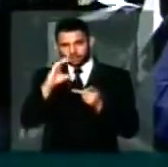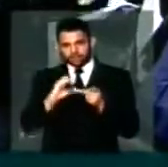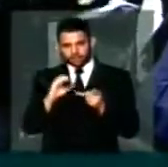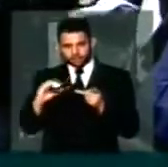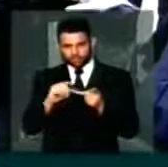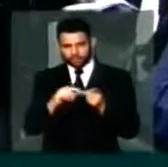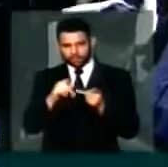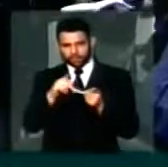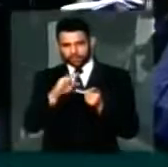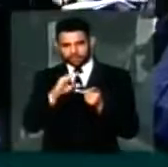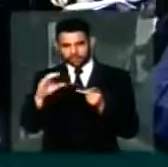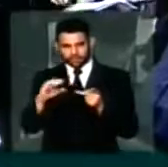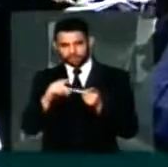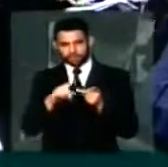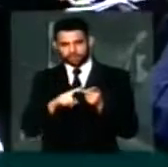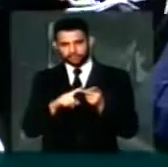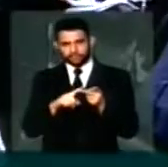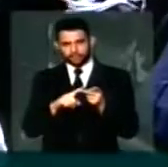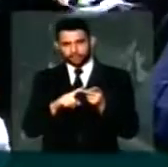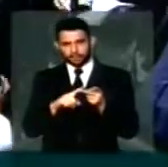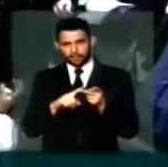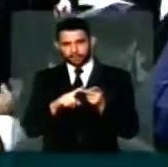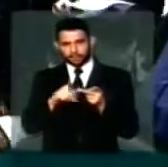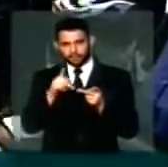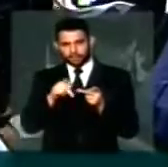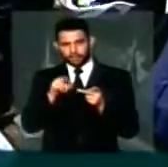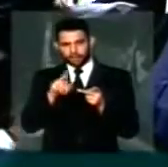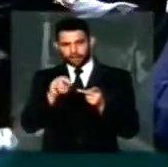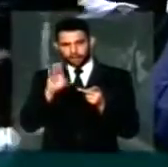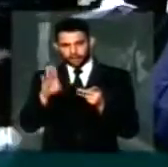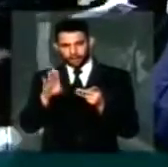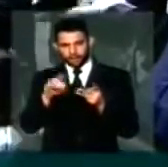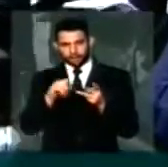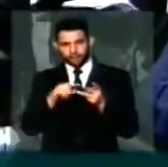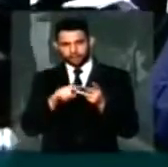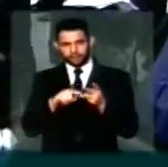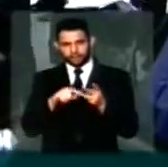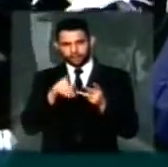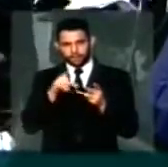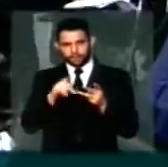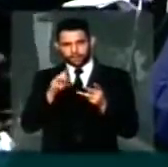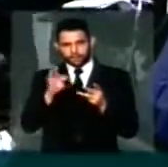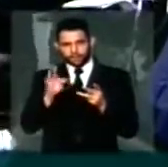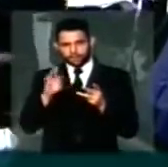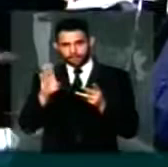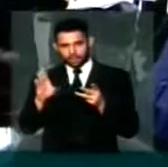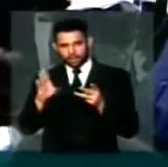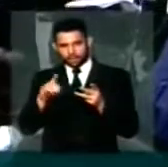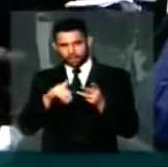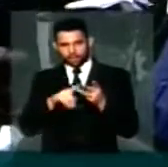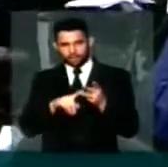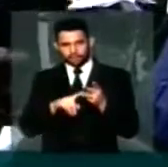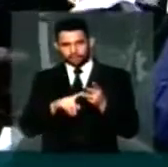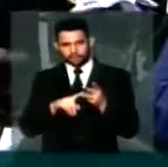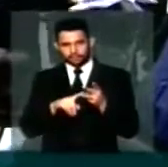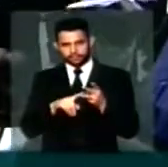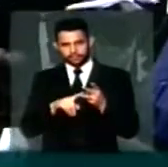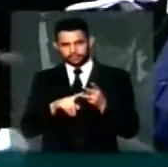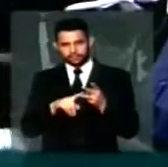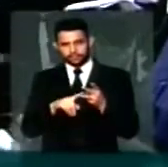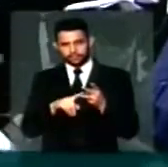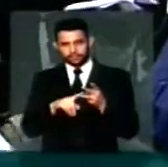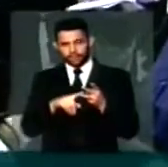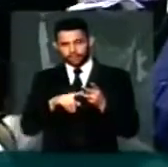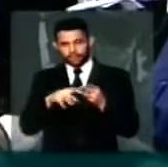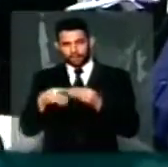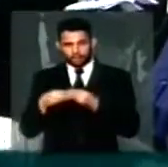PSC partido prb e o PTB partido trabalhista brasileiro